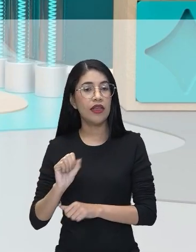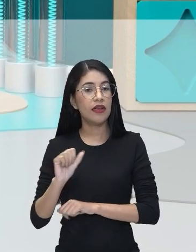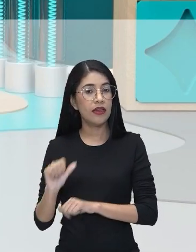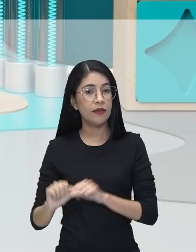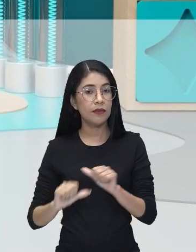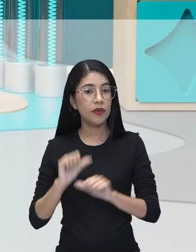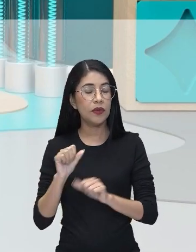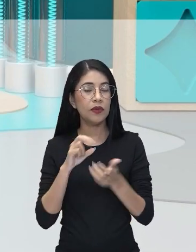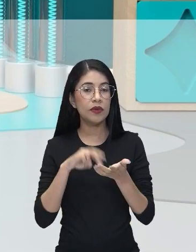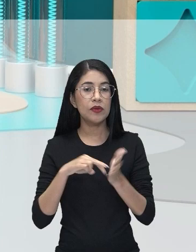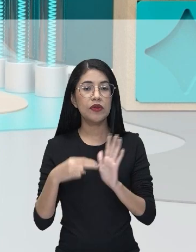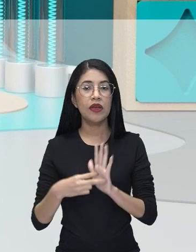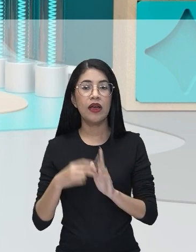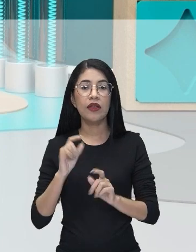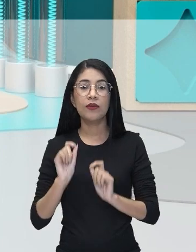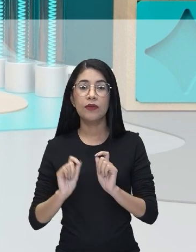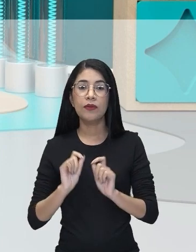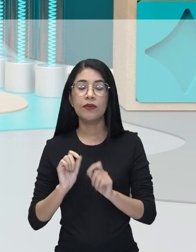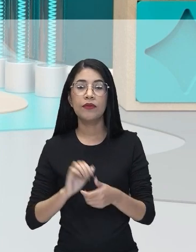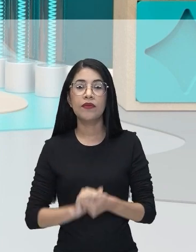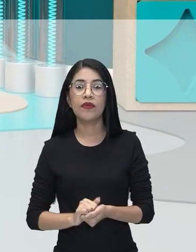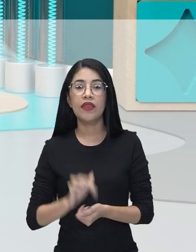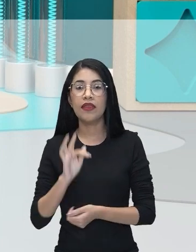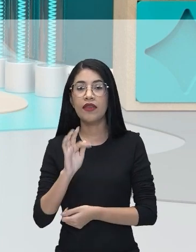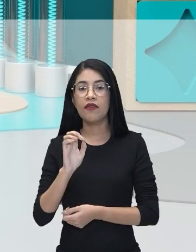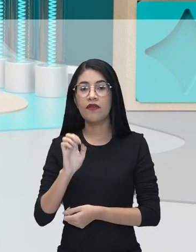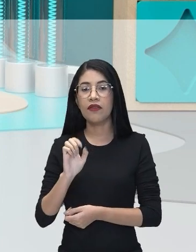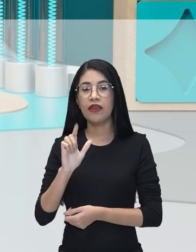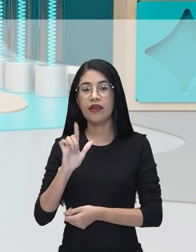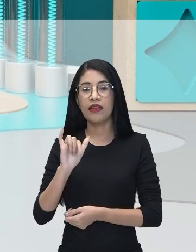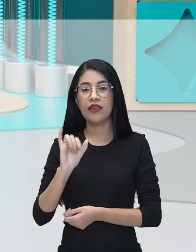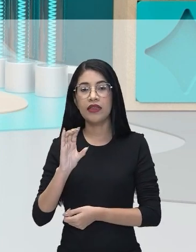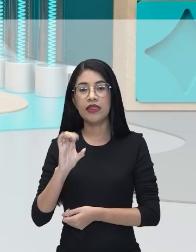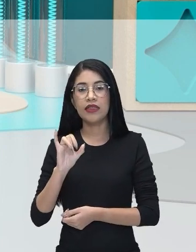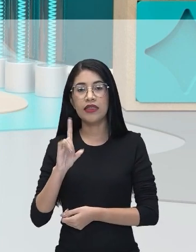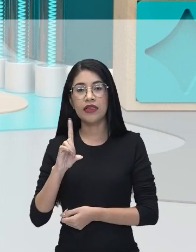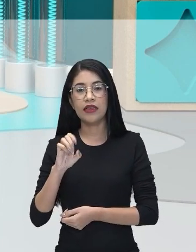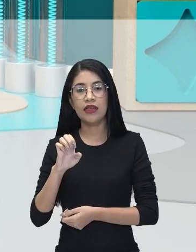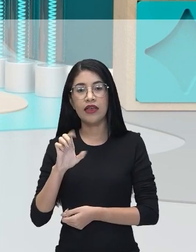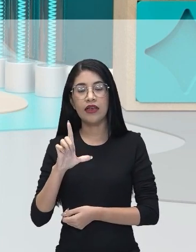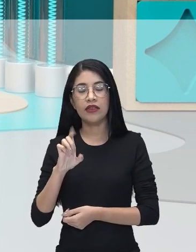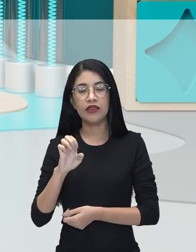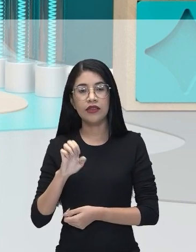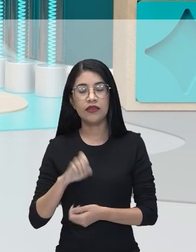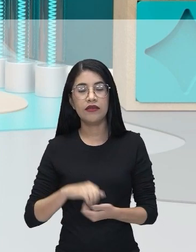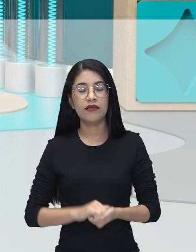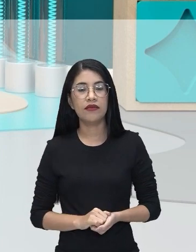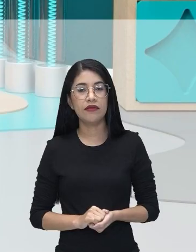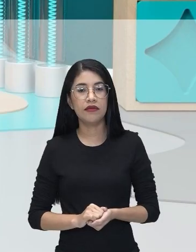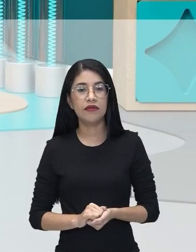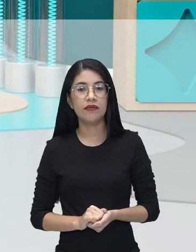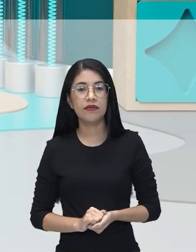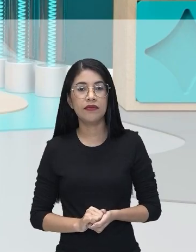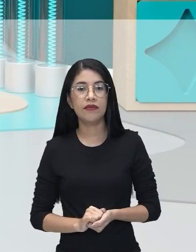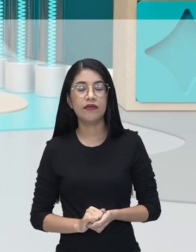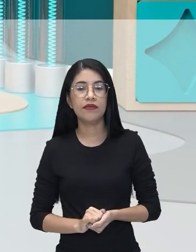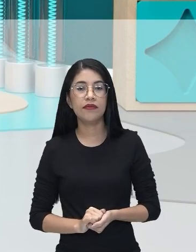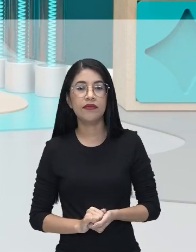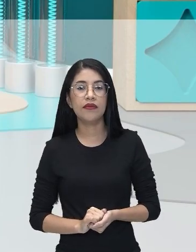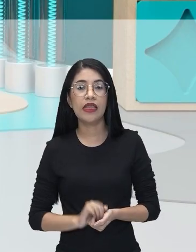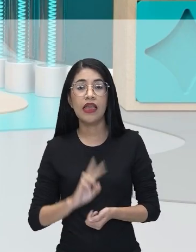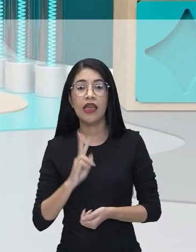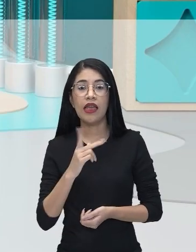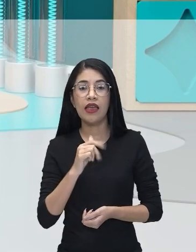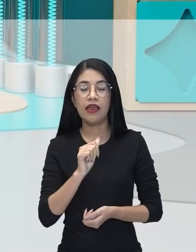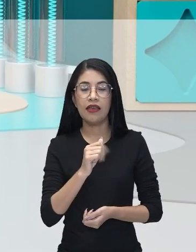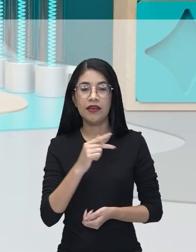apenas feliz, significa felicidade. Happiness, felicidade. Happy, feliz,